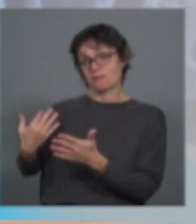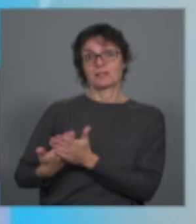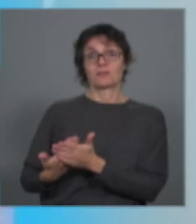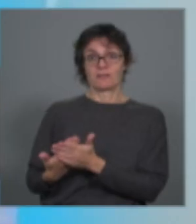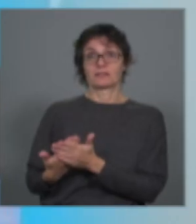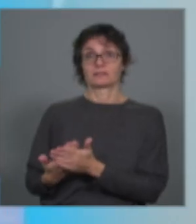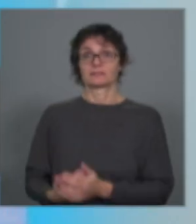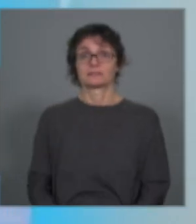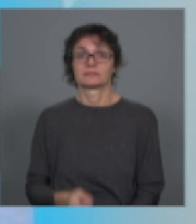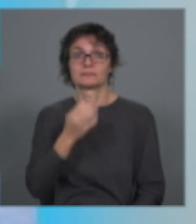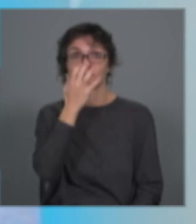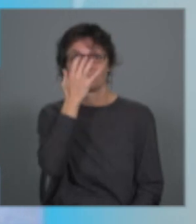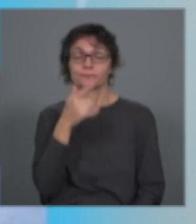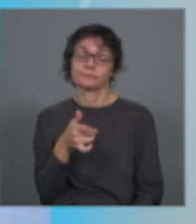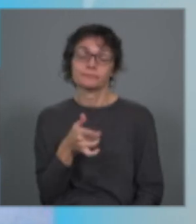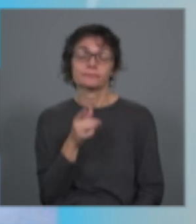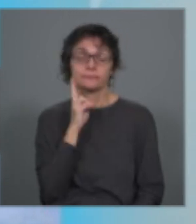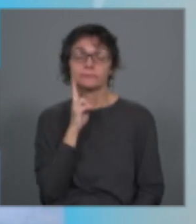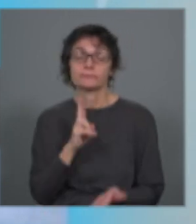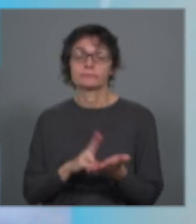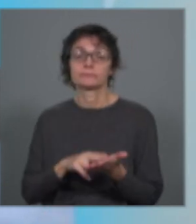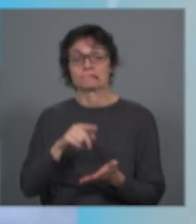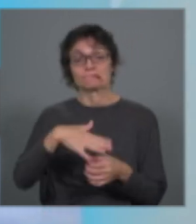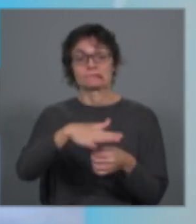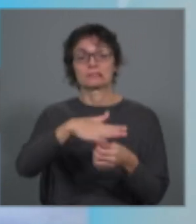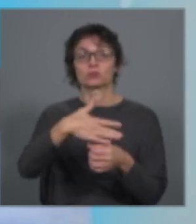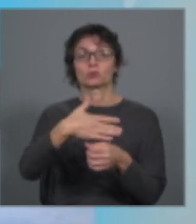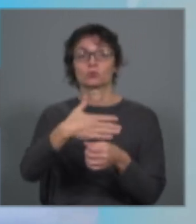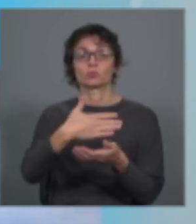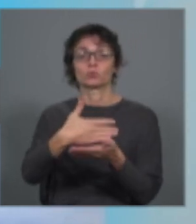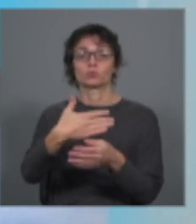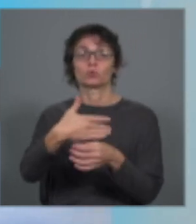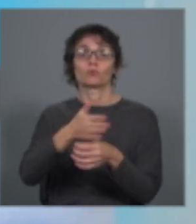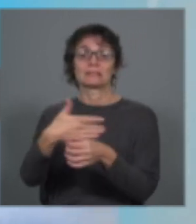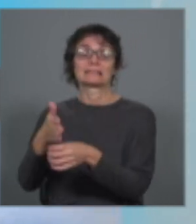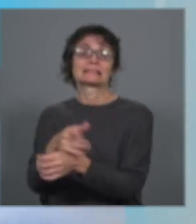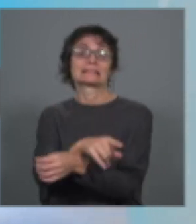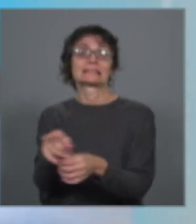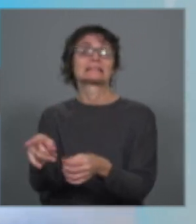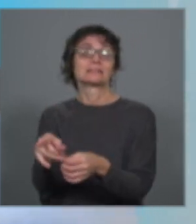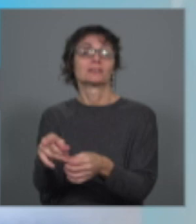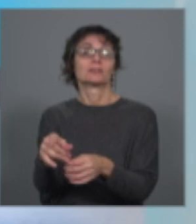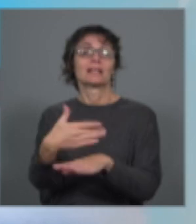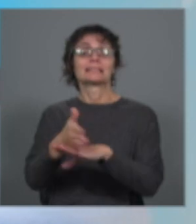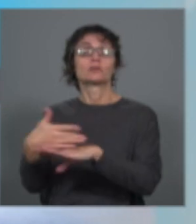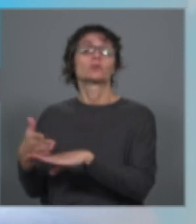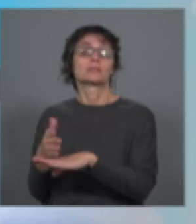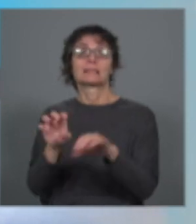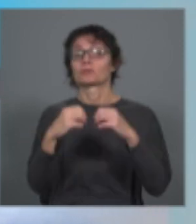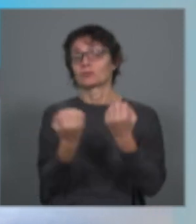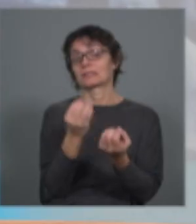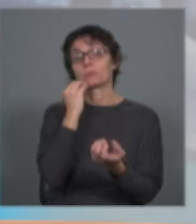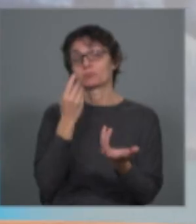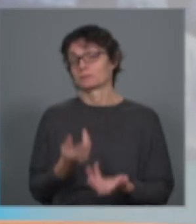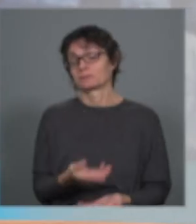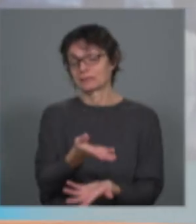estamos a ver que aquilo que se promoveu agora é preciso inverter. Pois, mas consegue-se, quer dizer, não é? Tragam cá um bom psicólogo, que eu